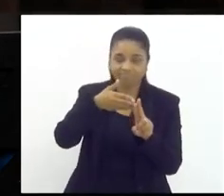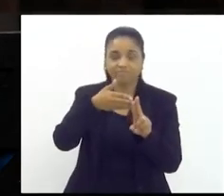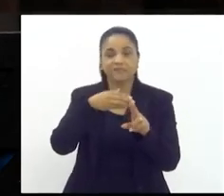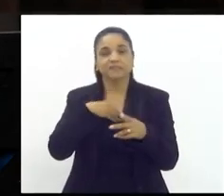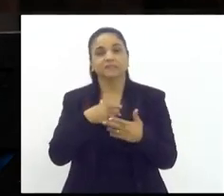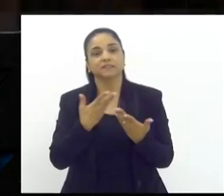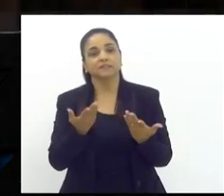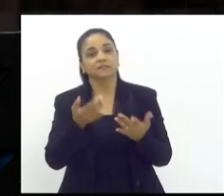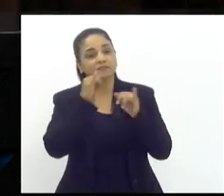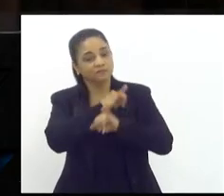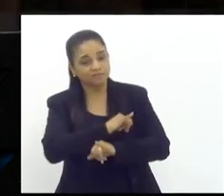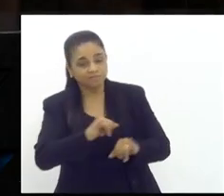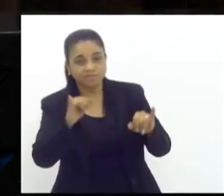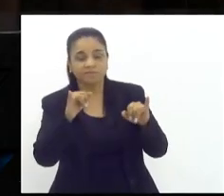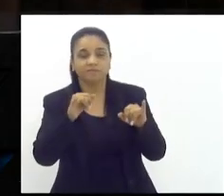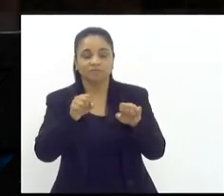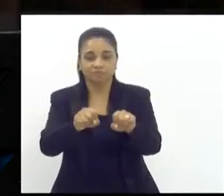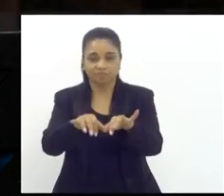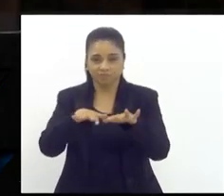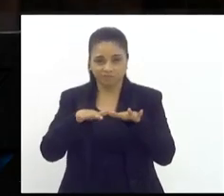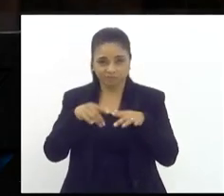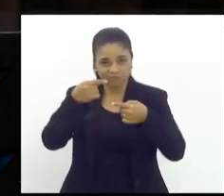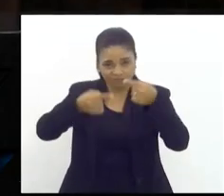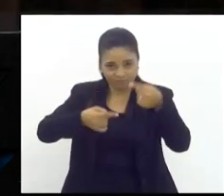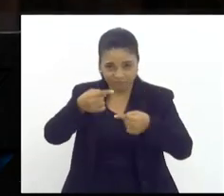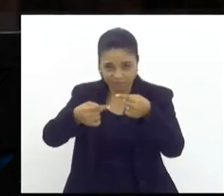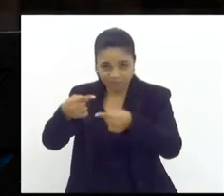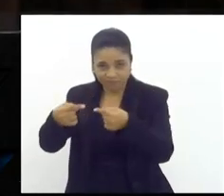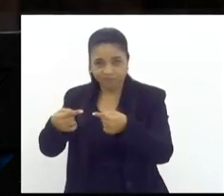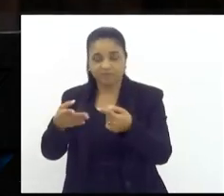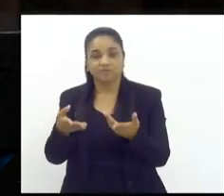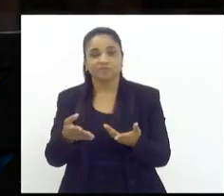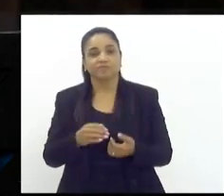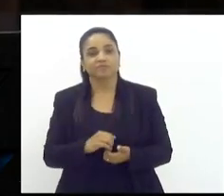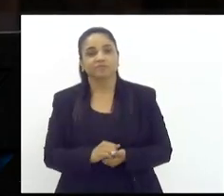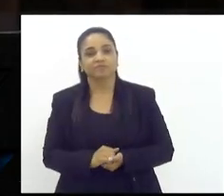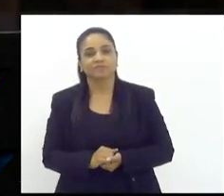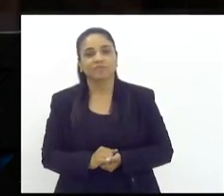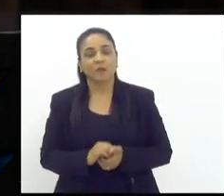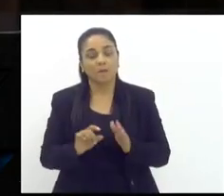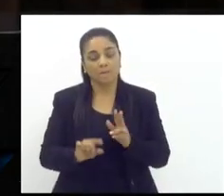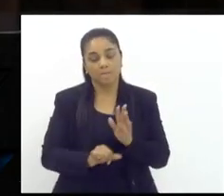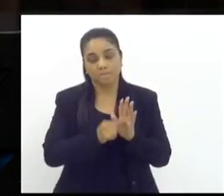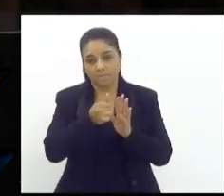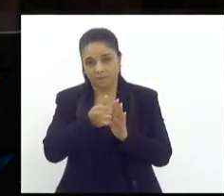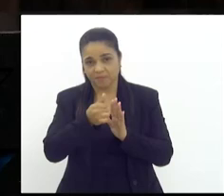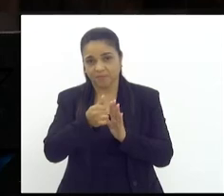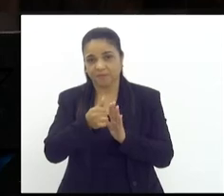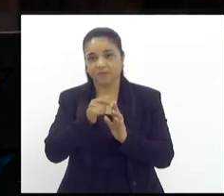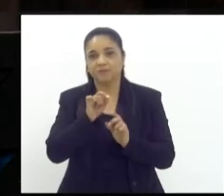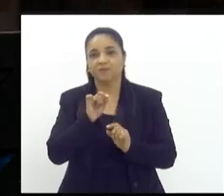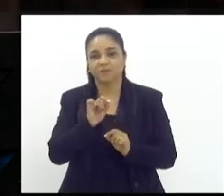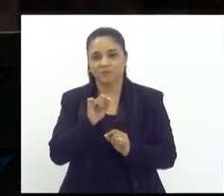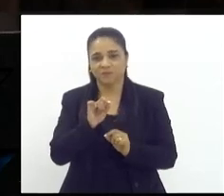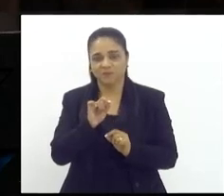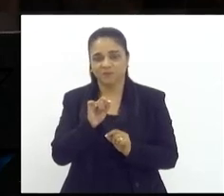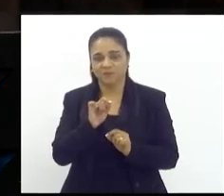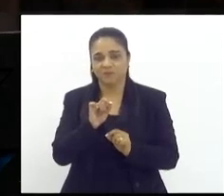citados em plenário primeiro deles é a justa